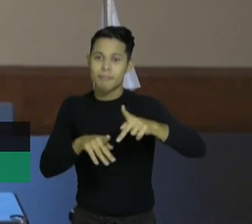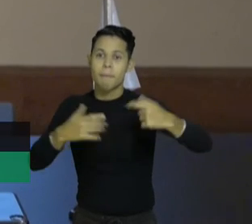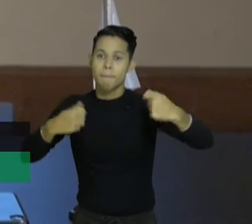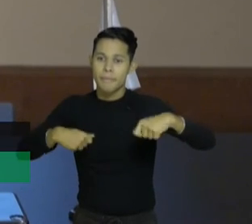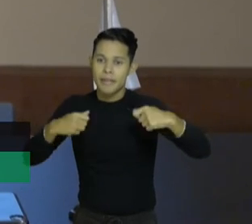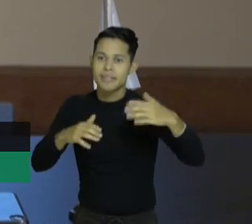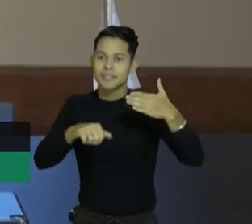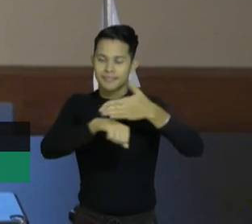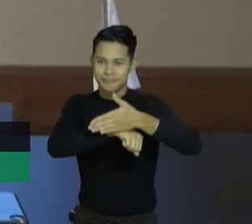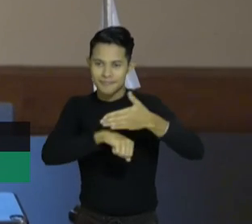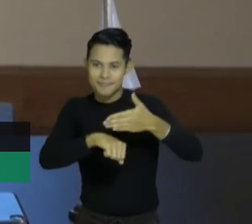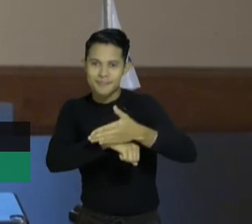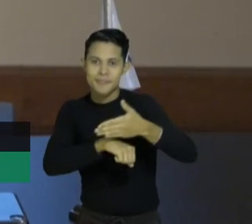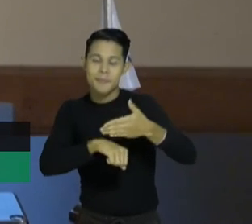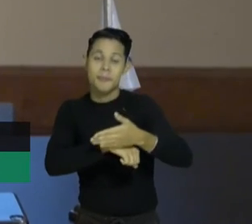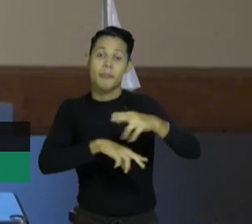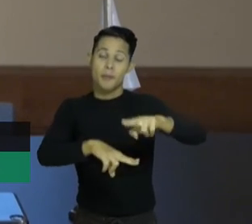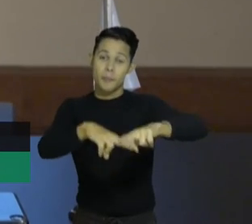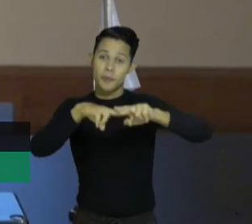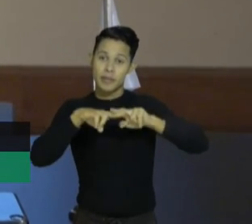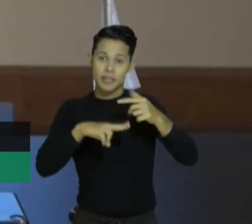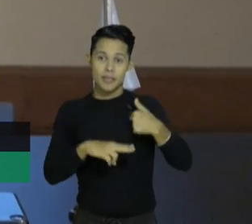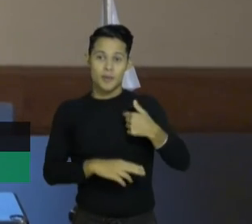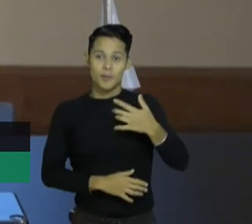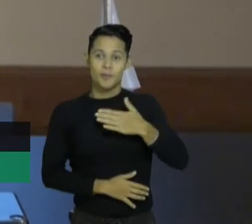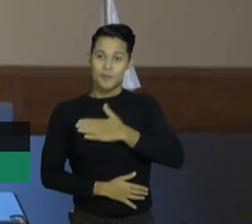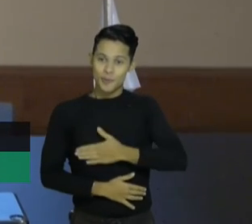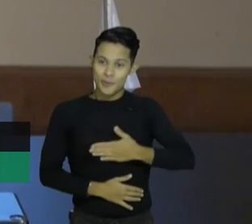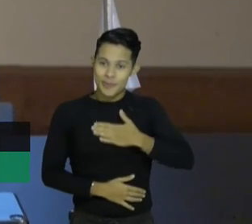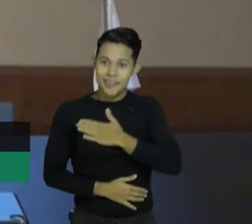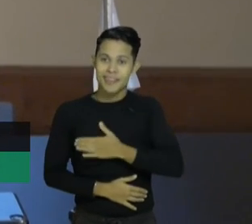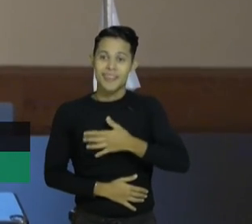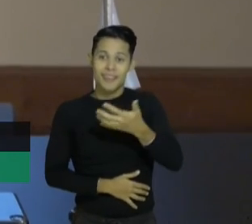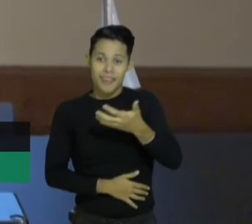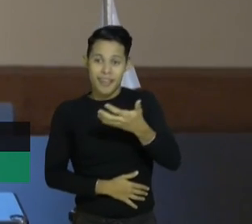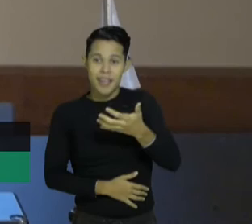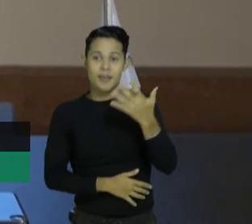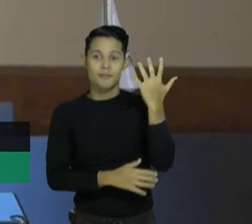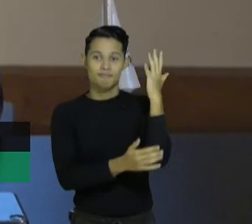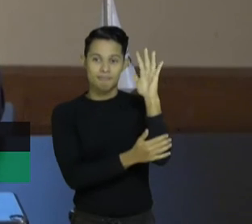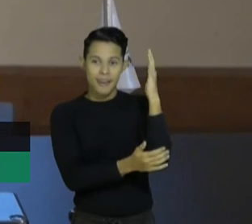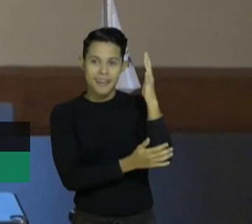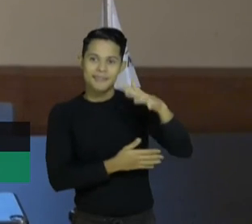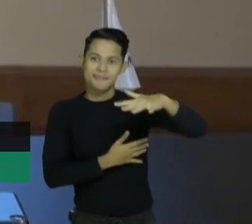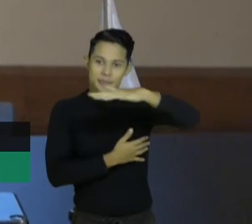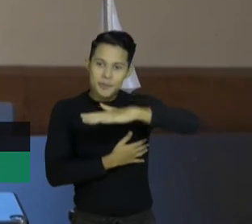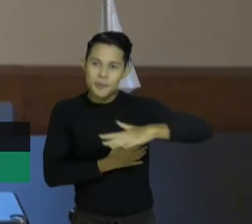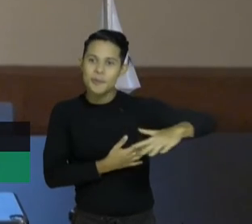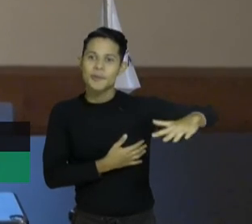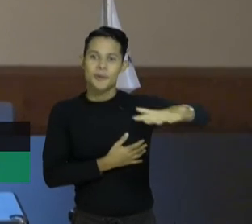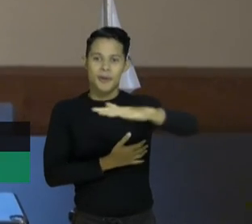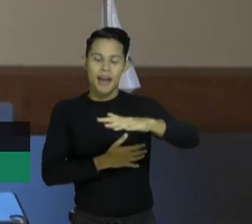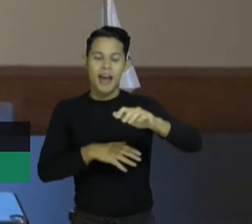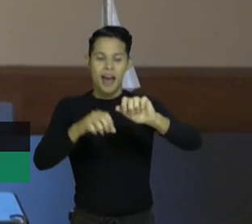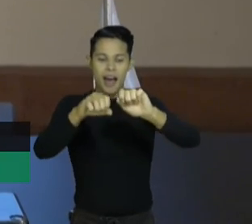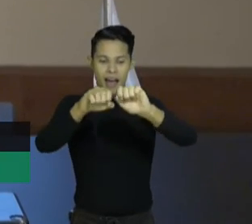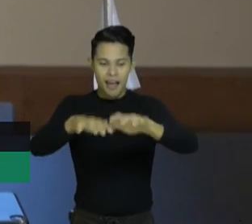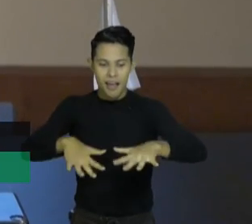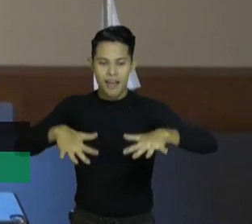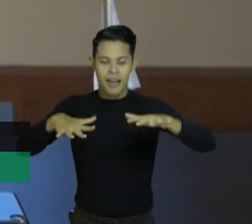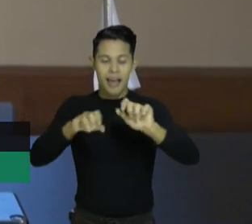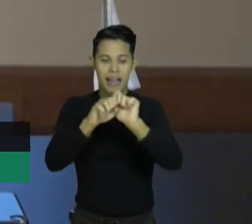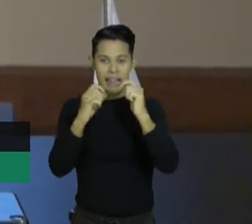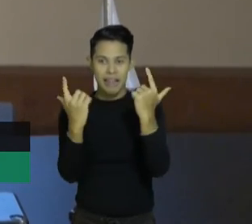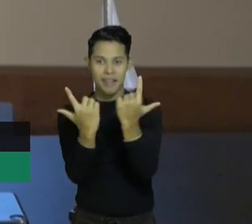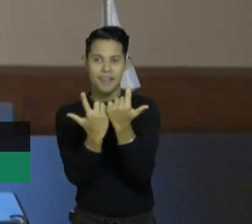já previamente gostaria de parabenizar a iniciativa da nossa Assembleia Legislativa dos nossos deputados que